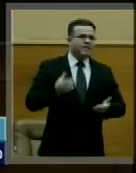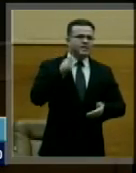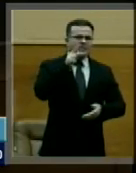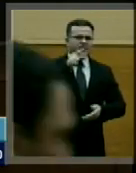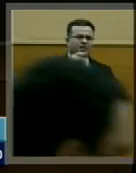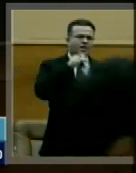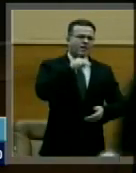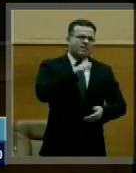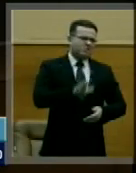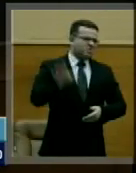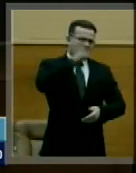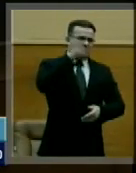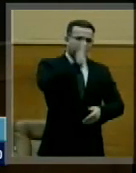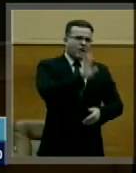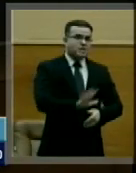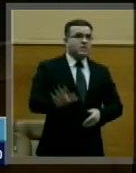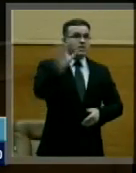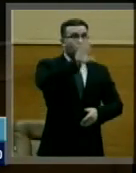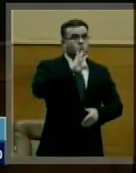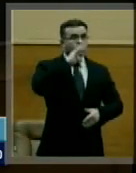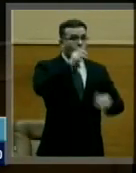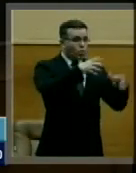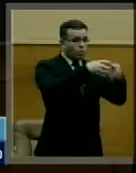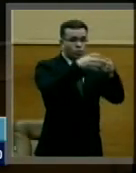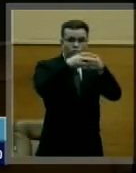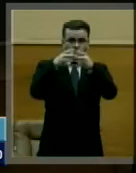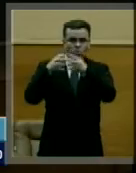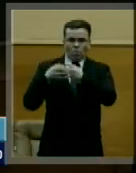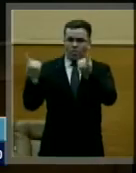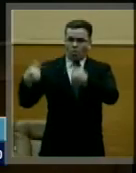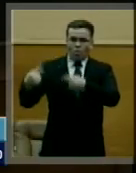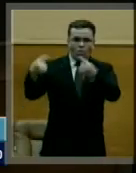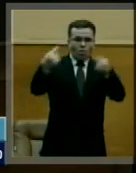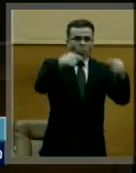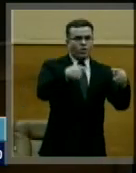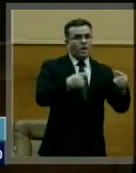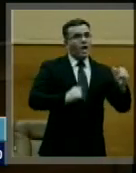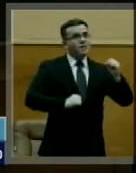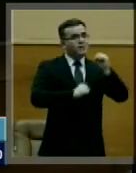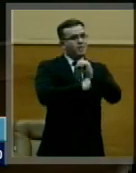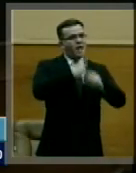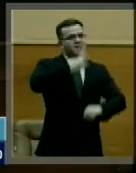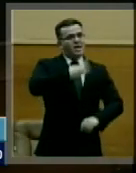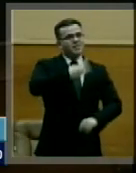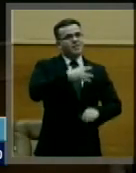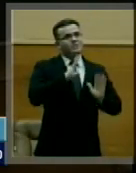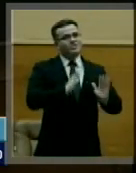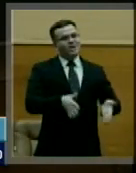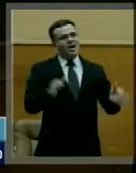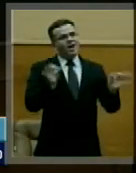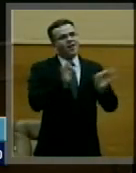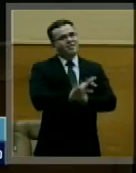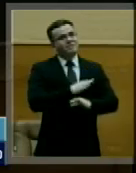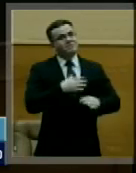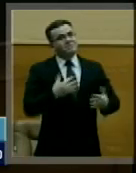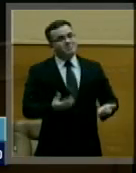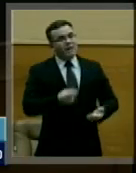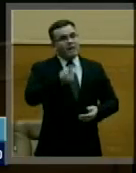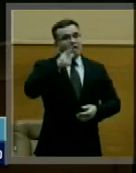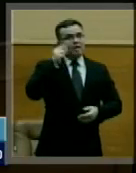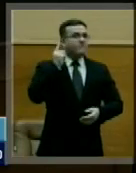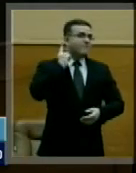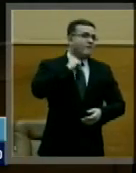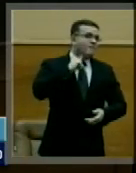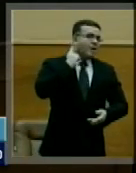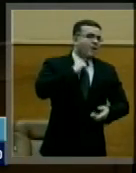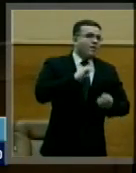fase só, com todos os clubes que jogavam entre si. E o Confiança terminou em terceiro lugar, numa chave que tinha Flamengo e